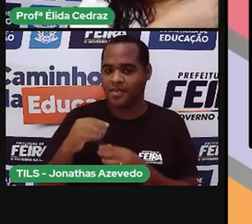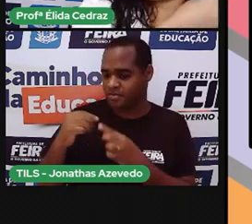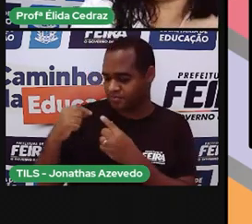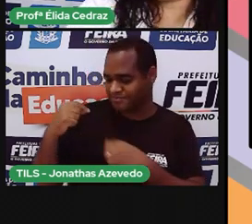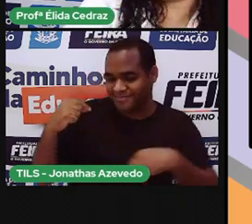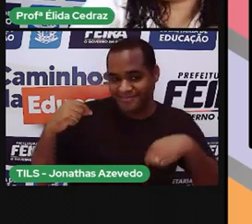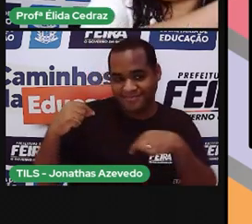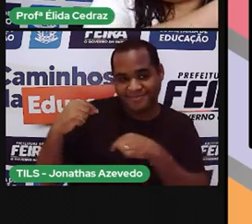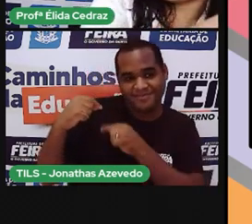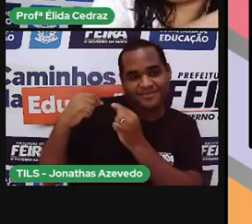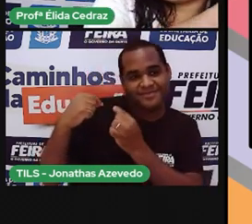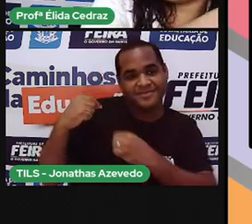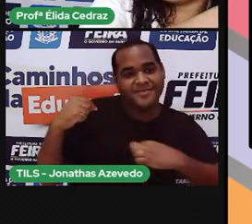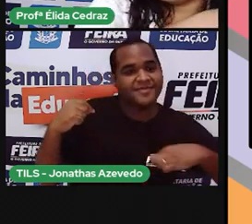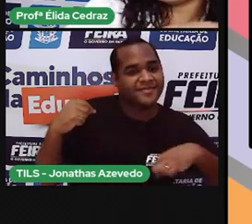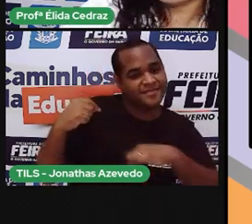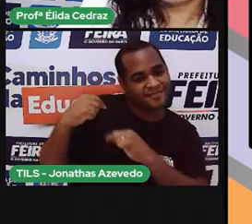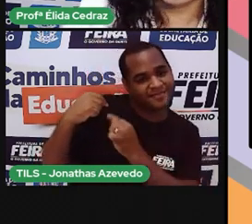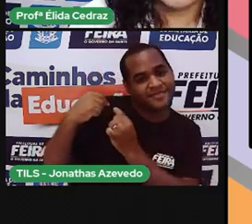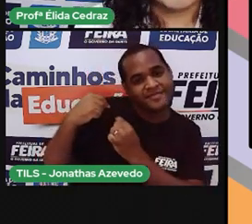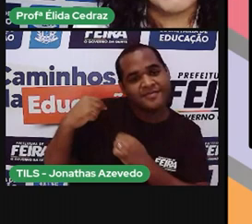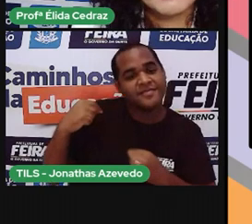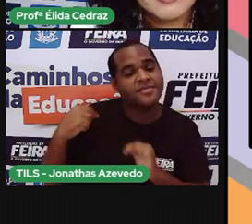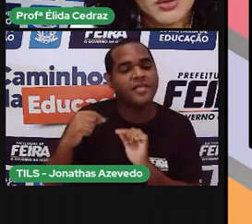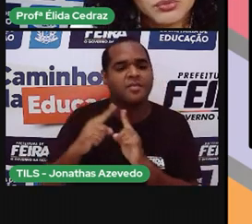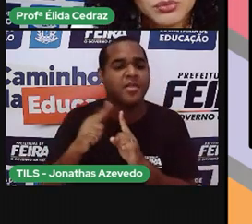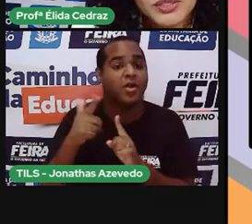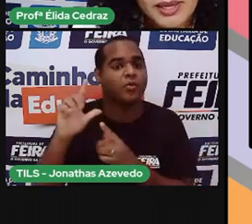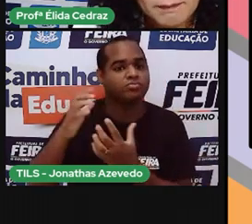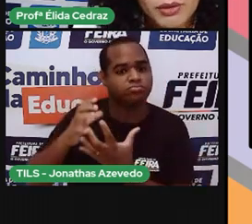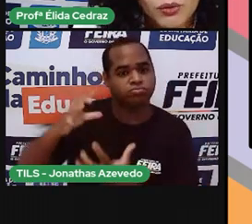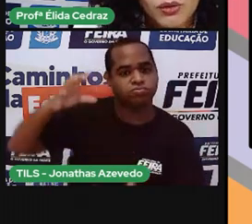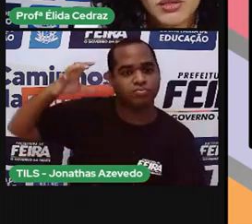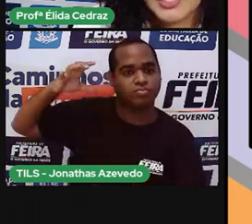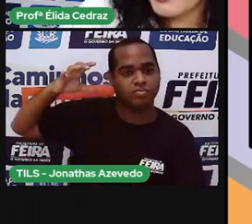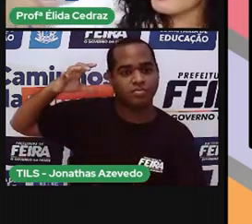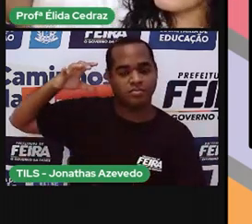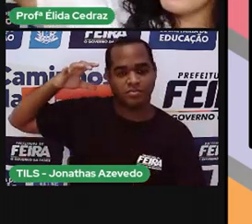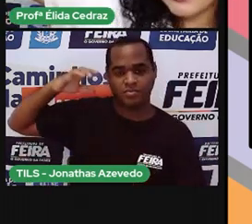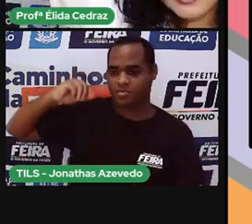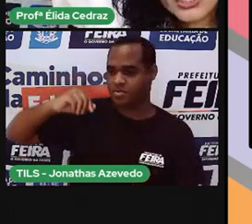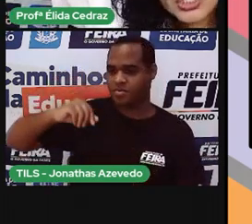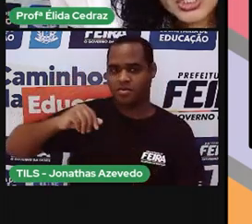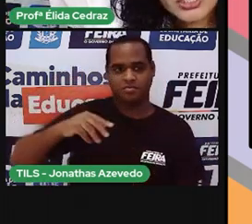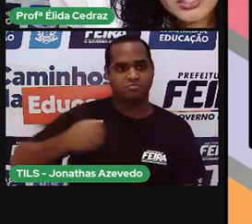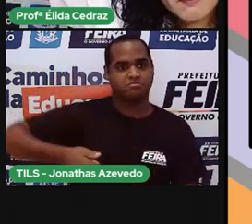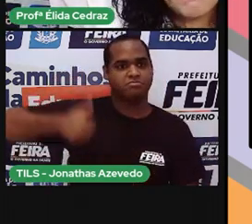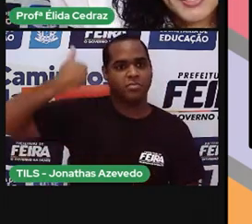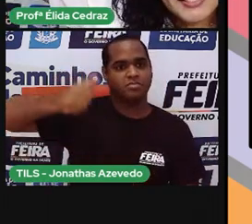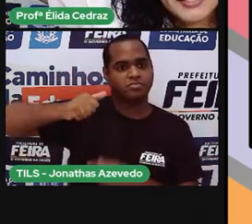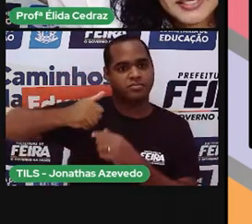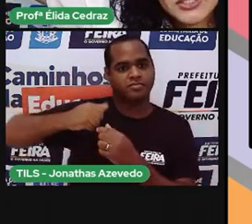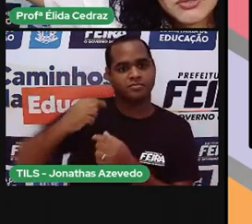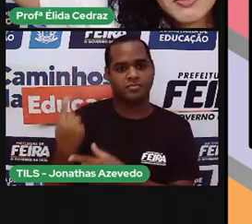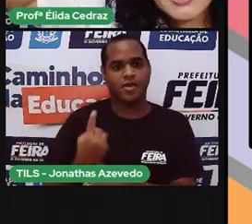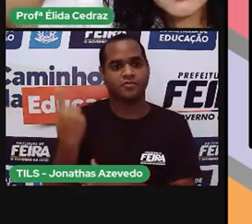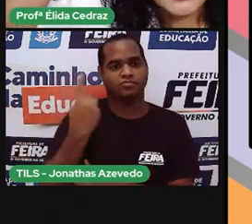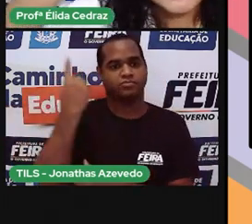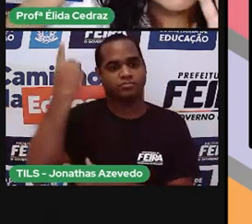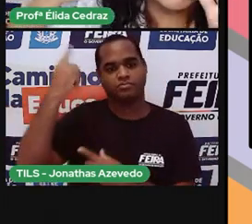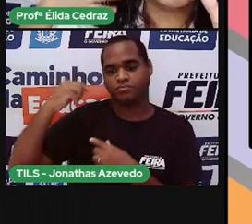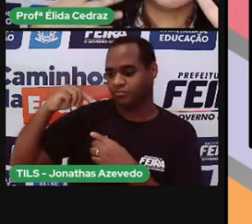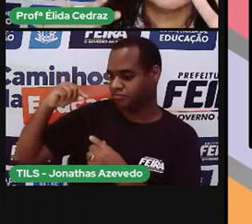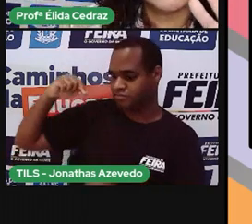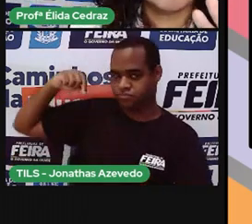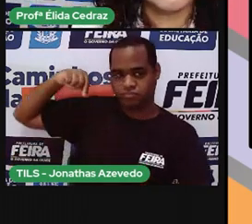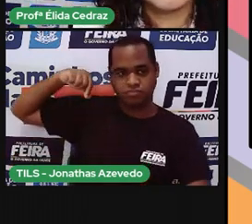aquele que um instrumentista toca assim, só que ele é mais alto do que a pró. Ele é grande, bem grande mesmo.